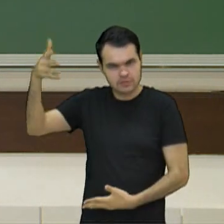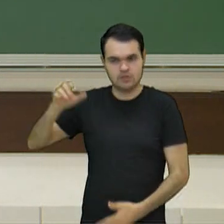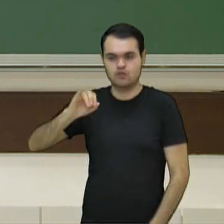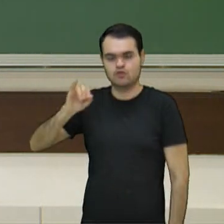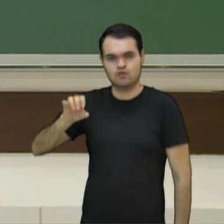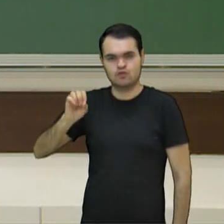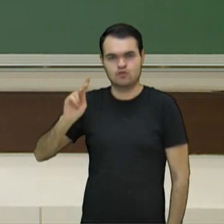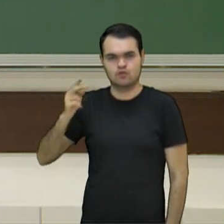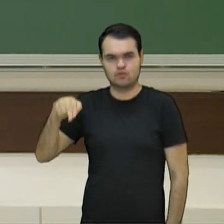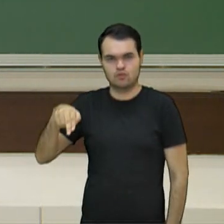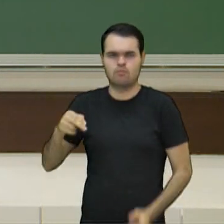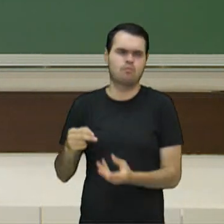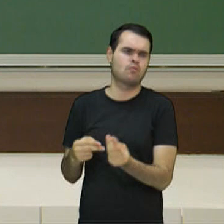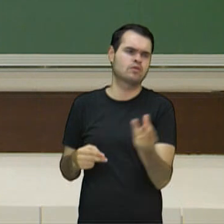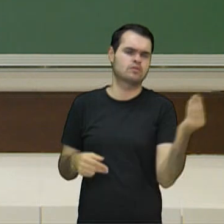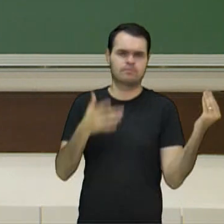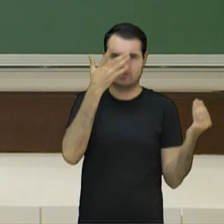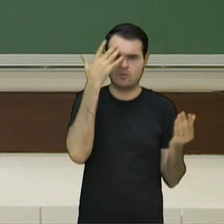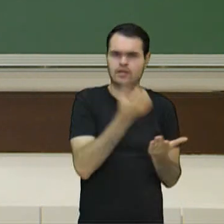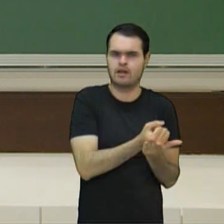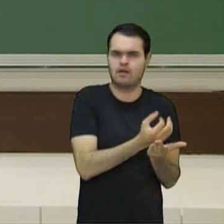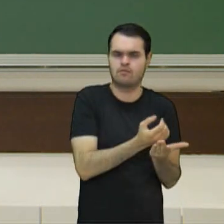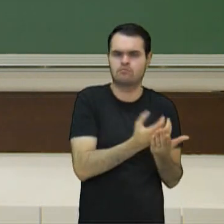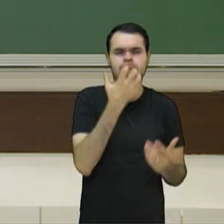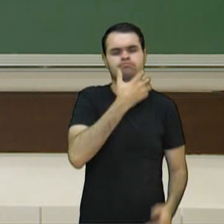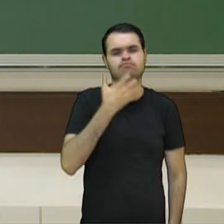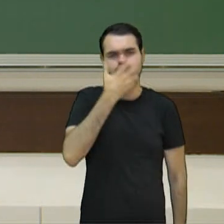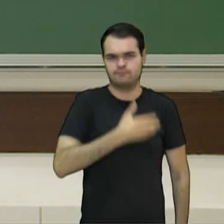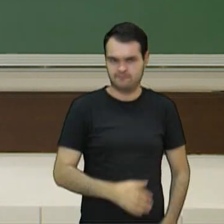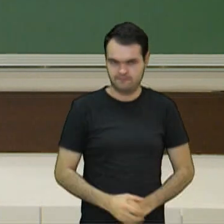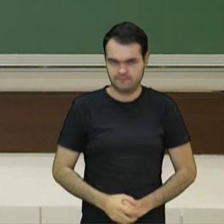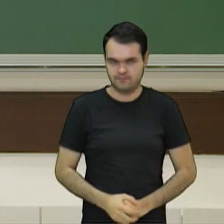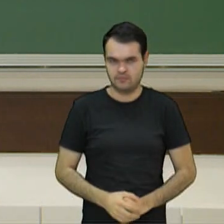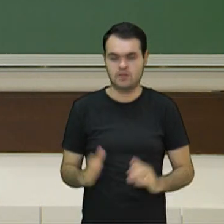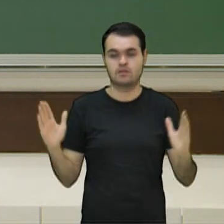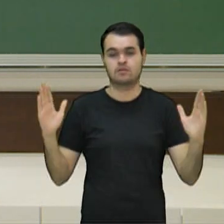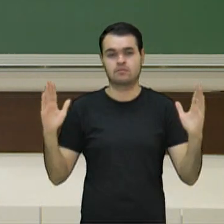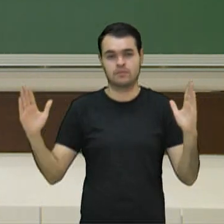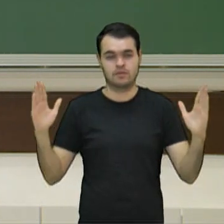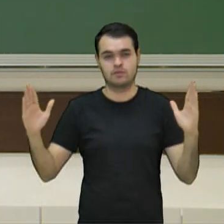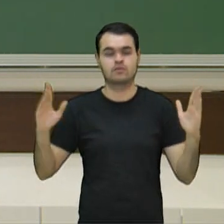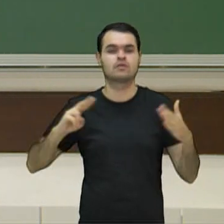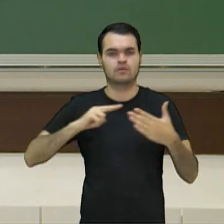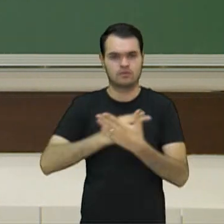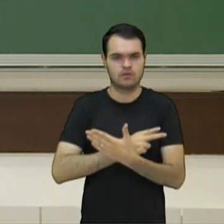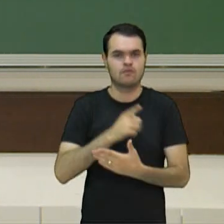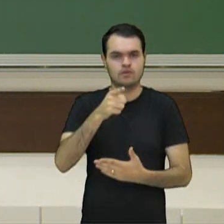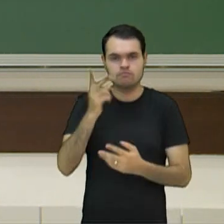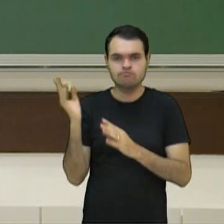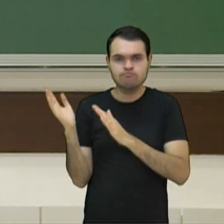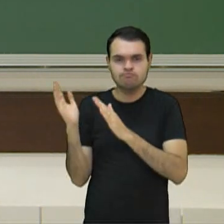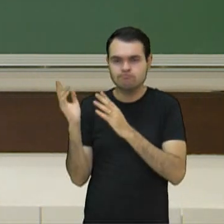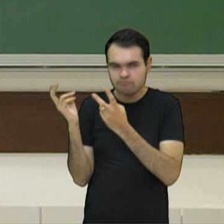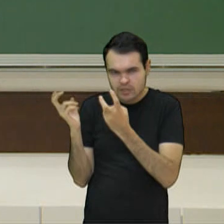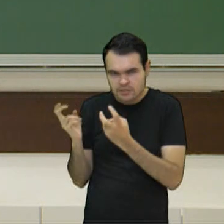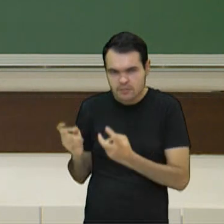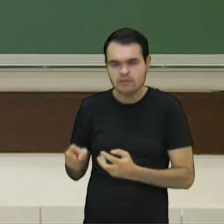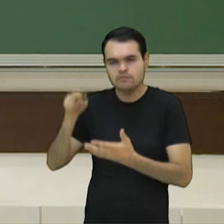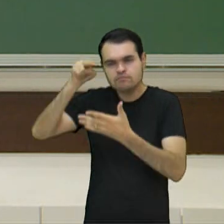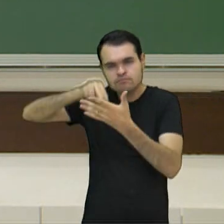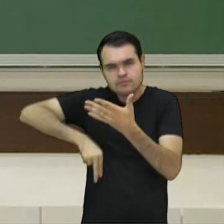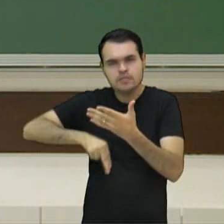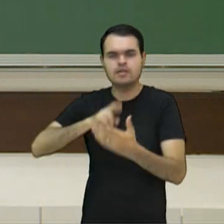Lennon, mas por muitas outras pessoas. Nesse período, que foi o que aconteceu aqui, vocês vão observar e responder para